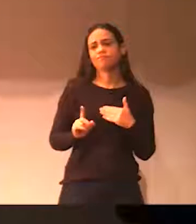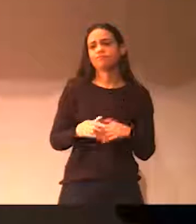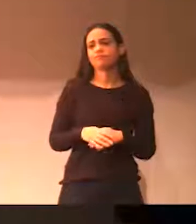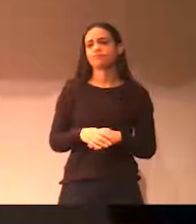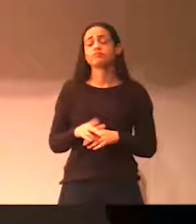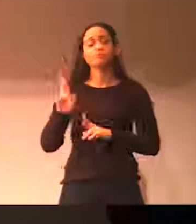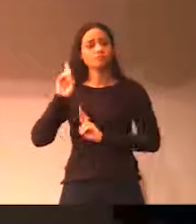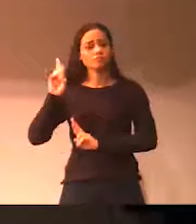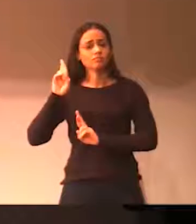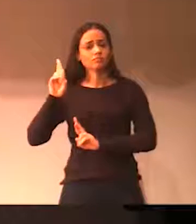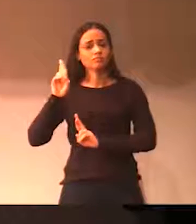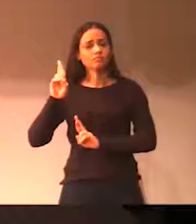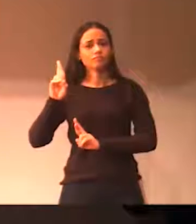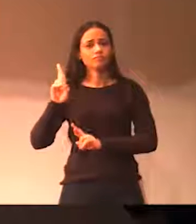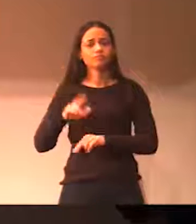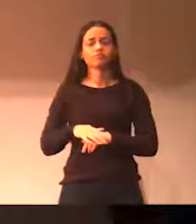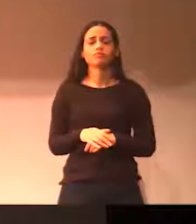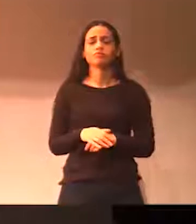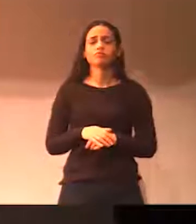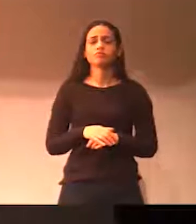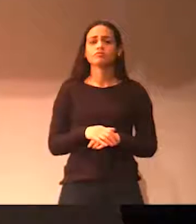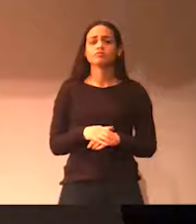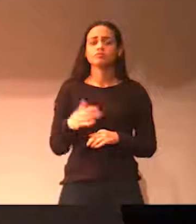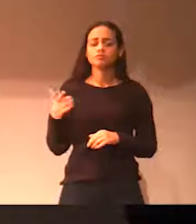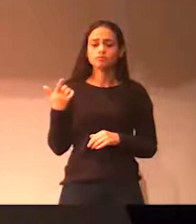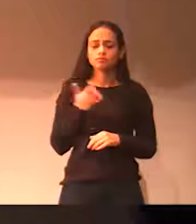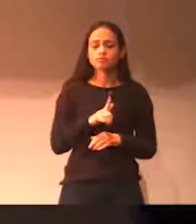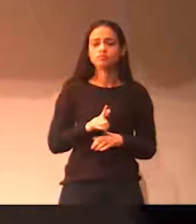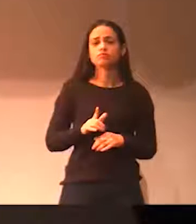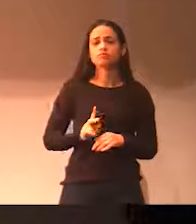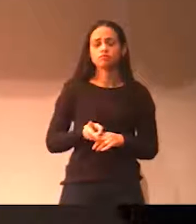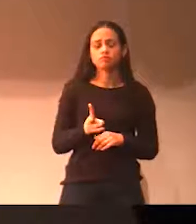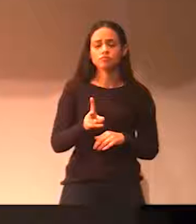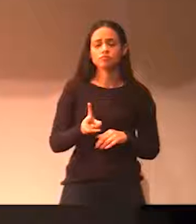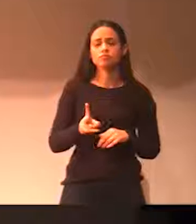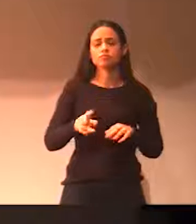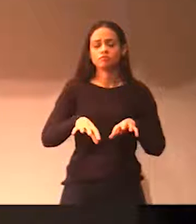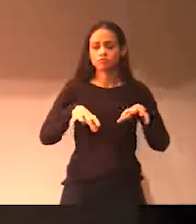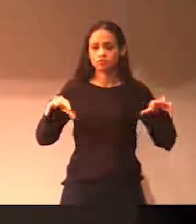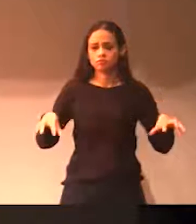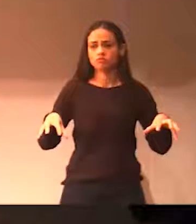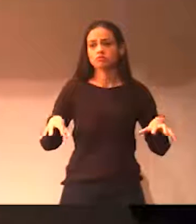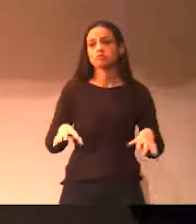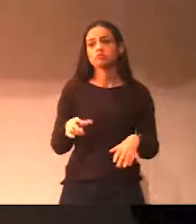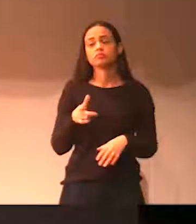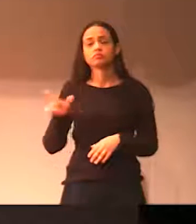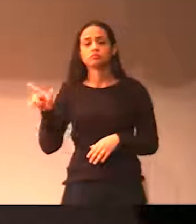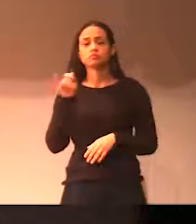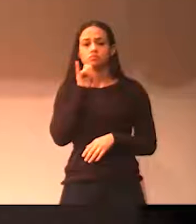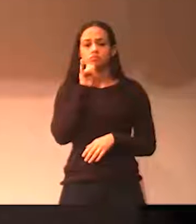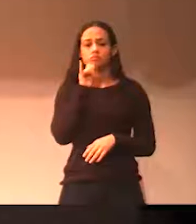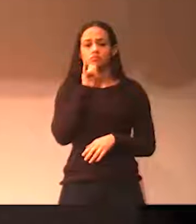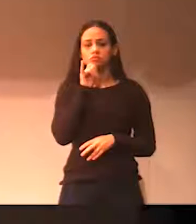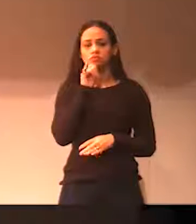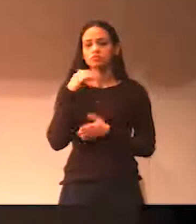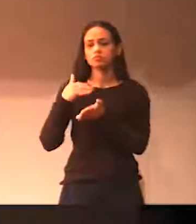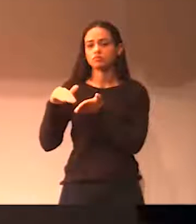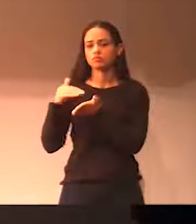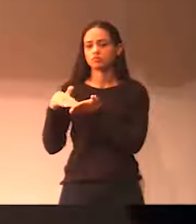as duas. Não acho que isso aconteça. A mesma coisa no meio ambiente, onde se colocou um departamento de